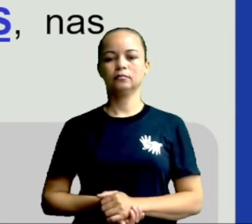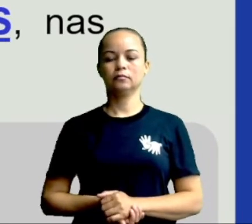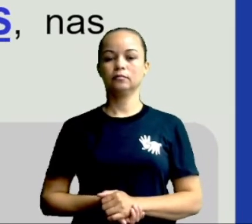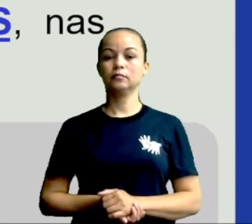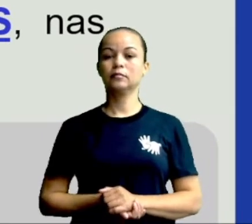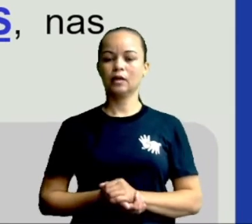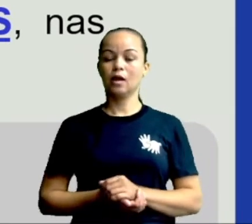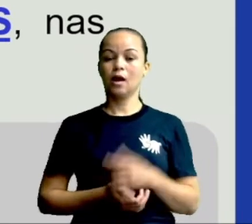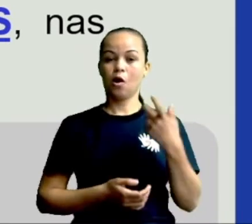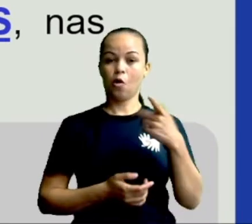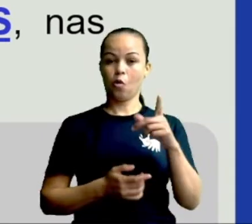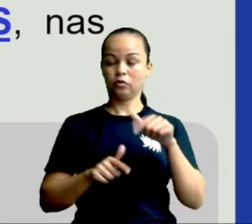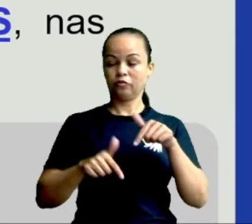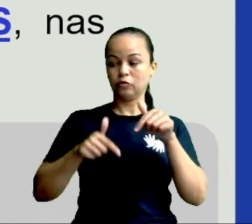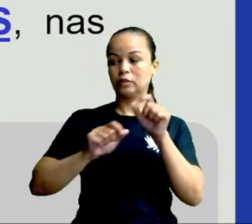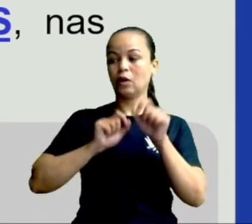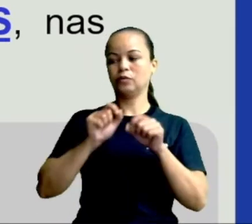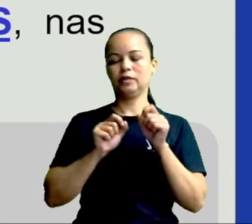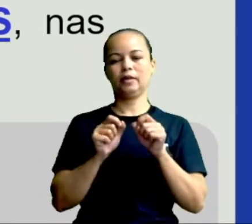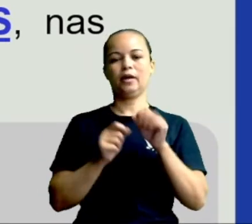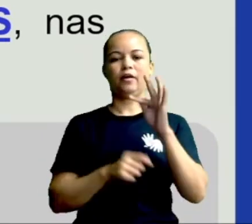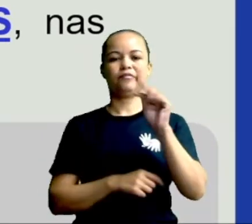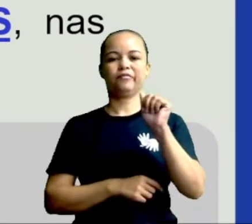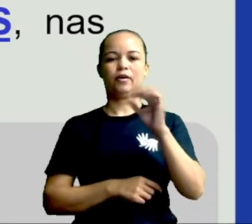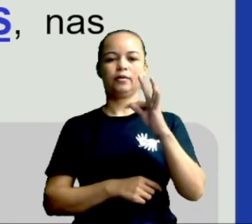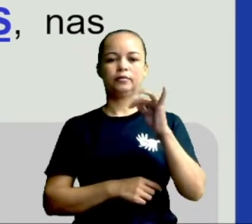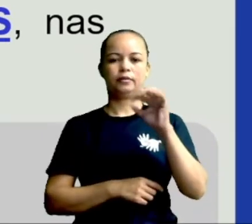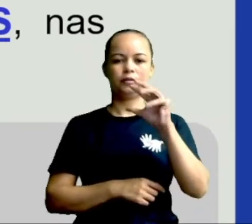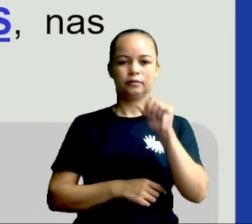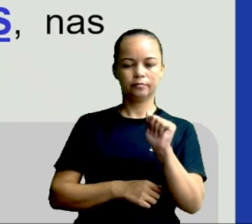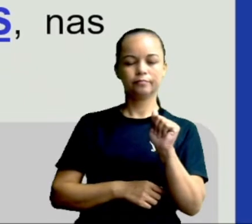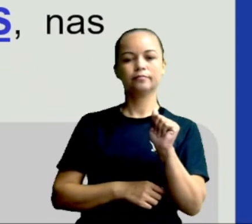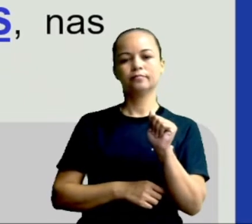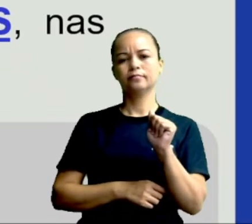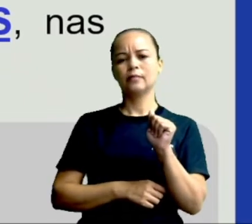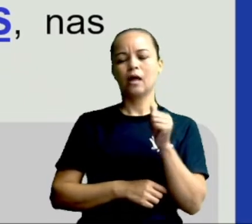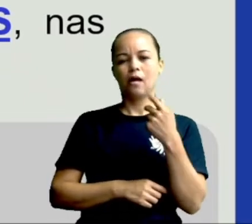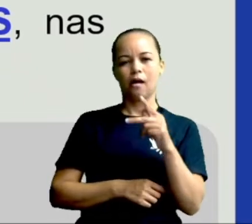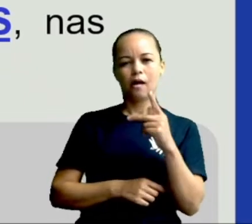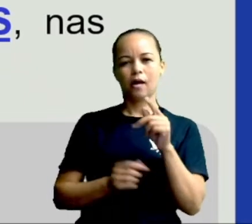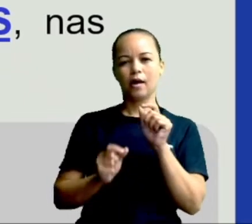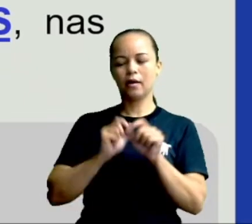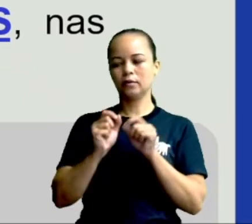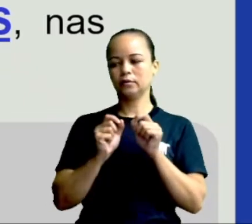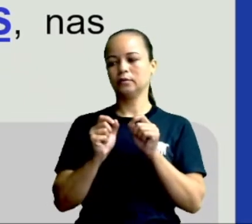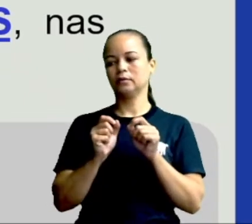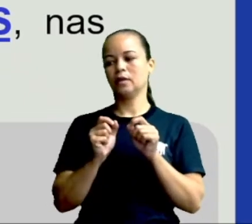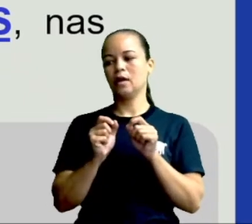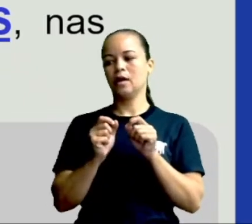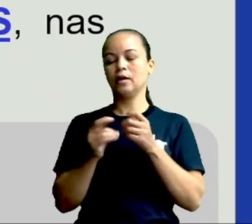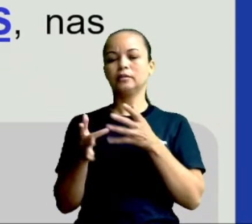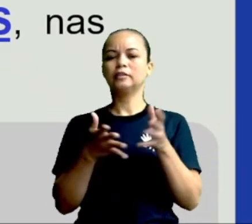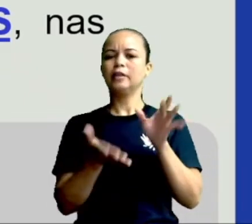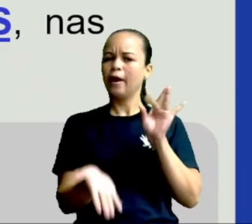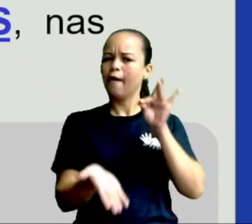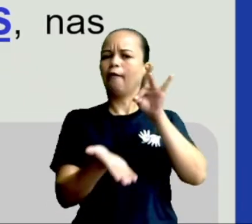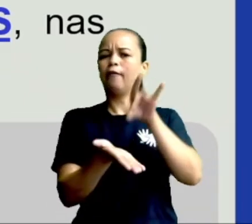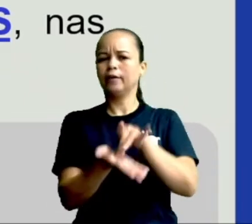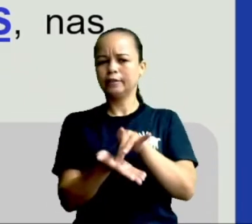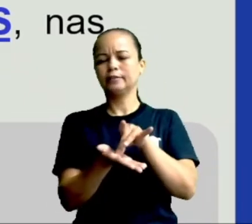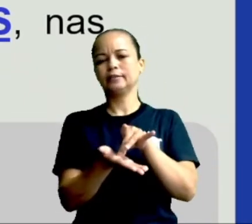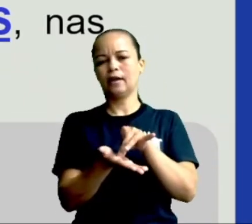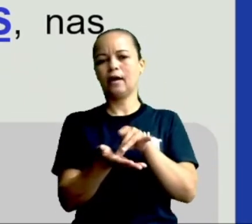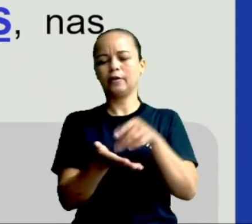Próxima função da linguagem é a função fática. A função fática é a função da linguagem que